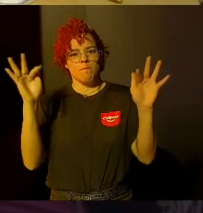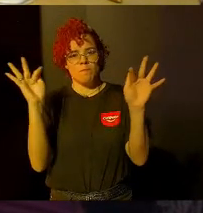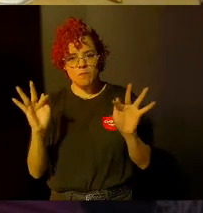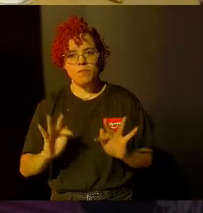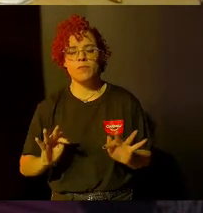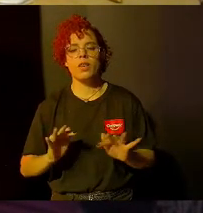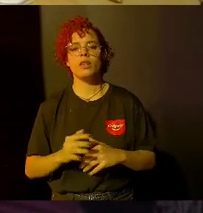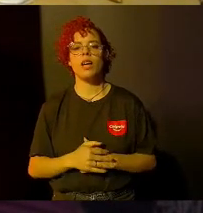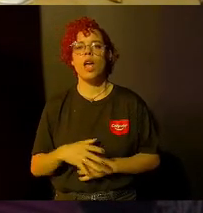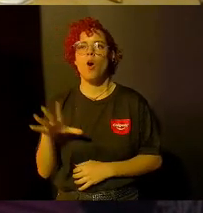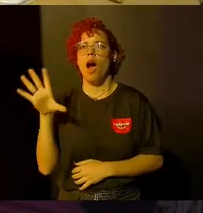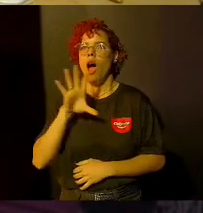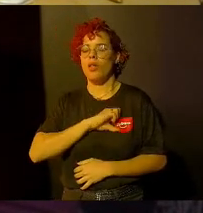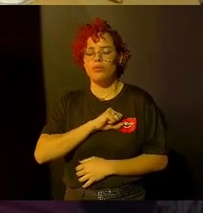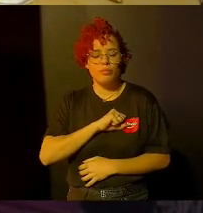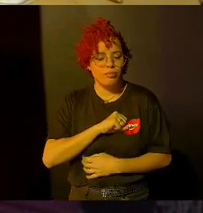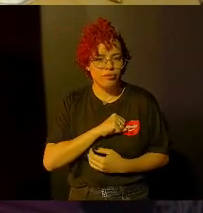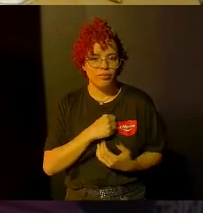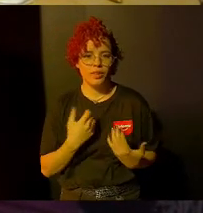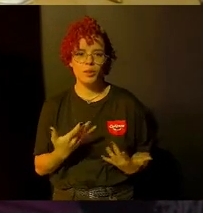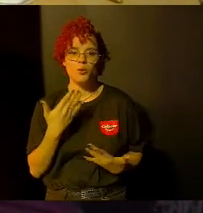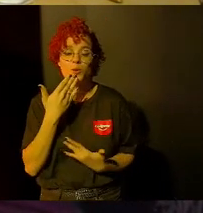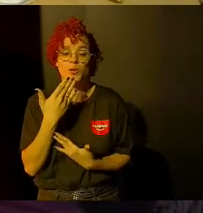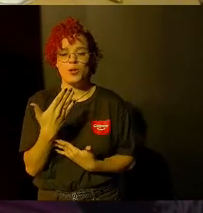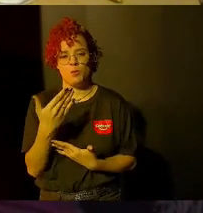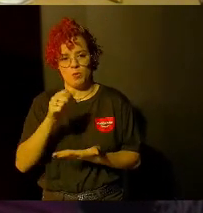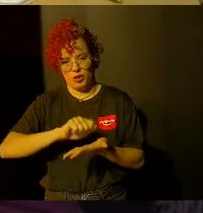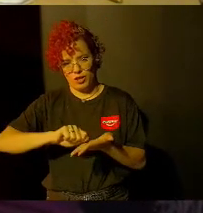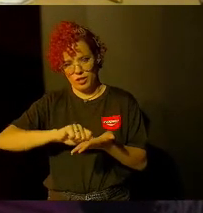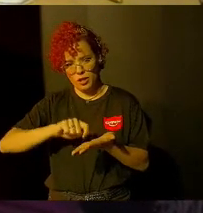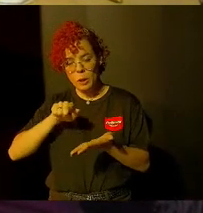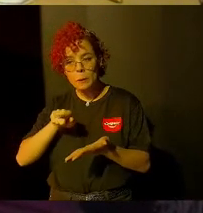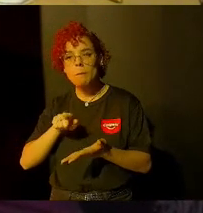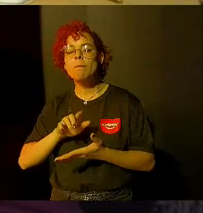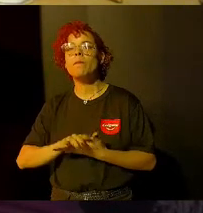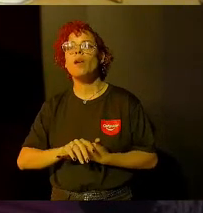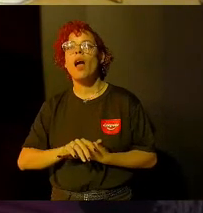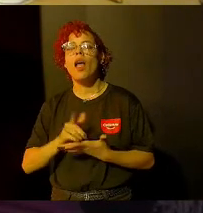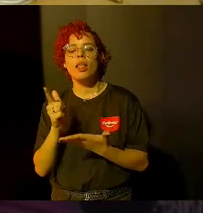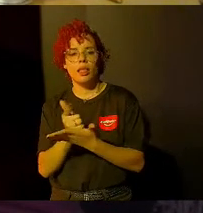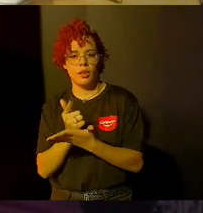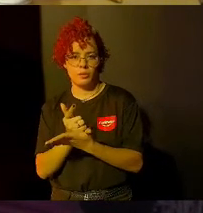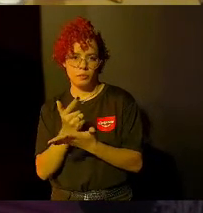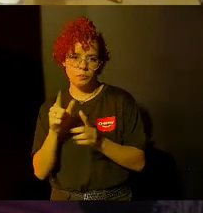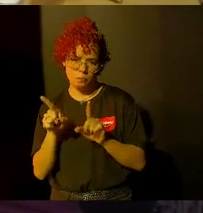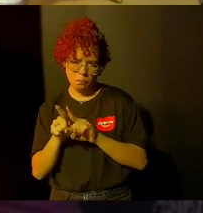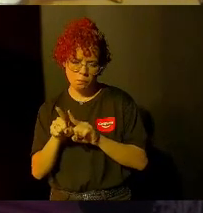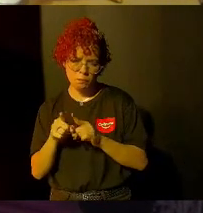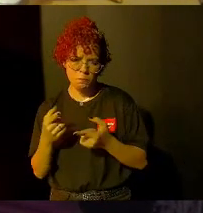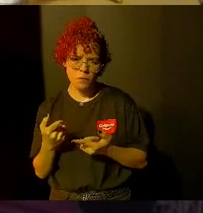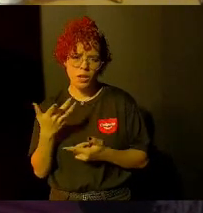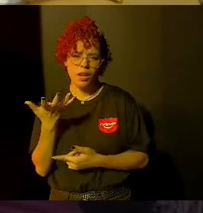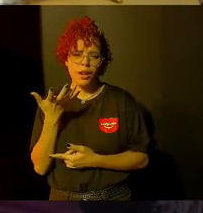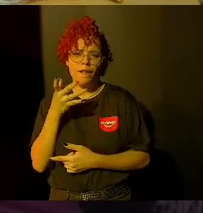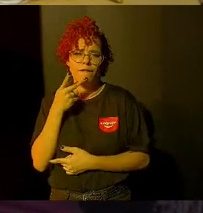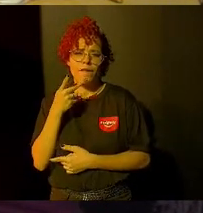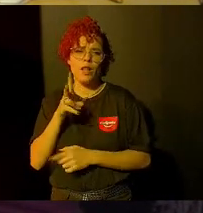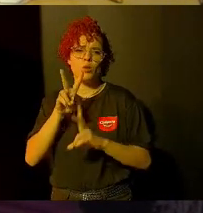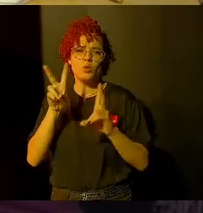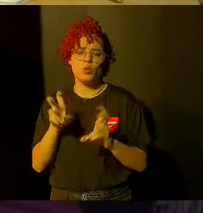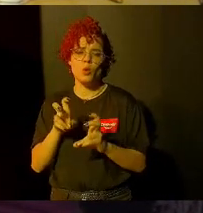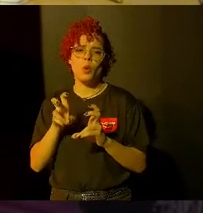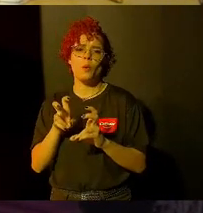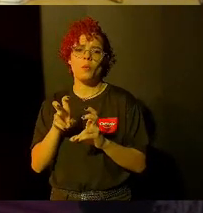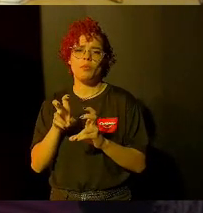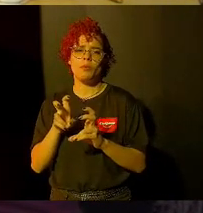eu adoro esse tipo de escrita e de livro Queria falar um pouco sobre esse